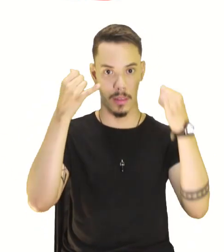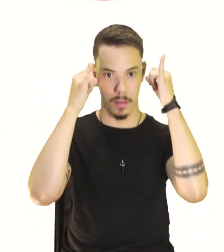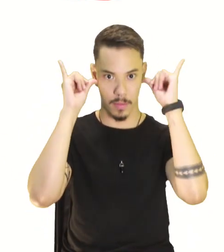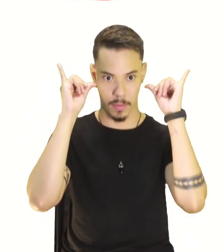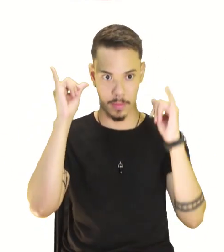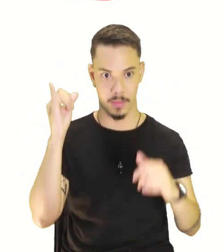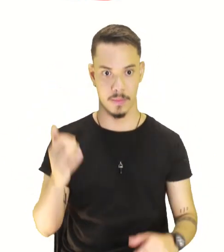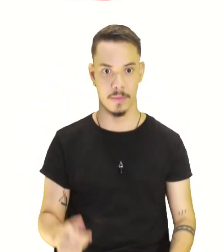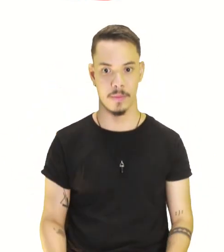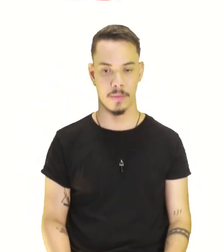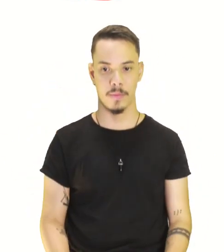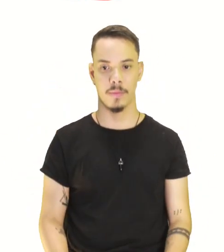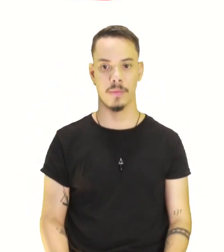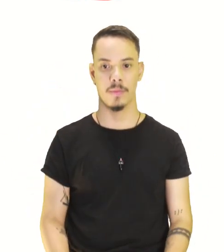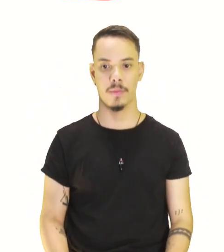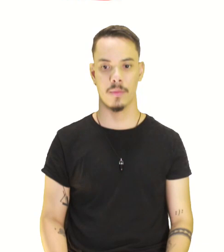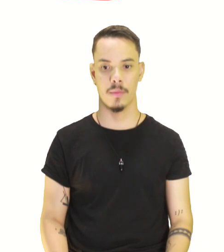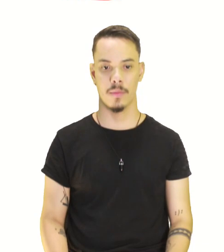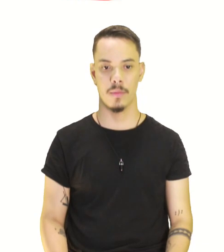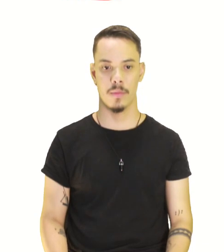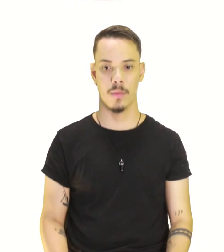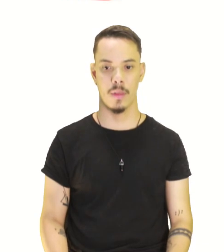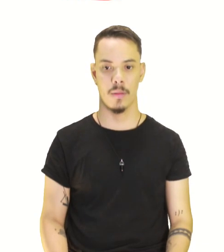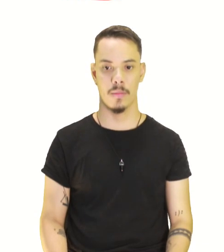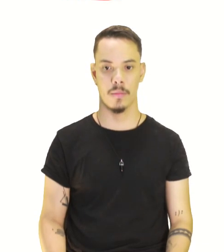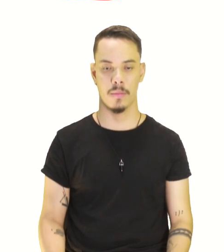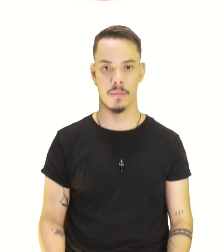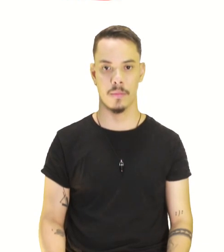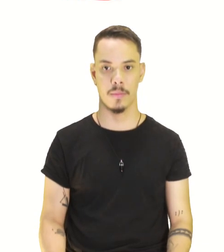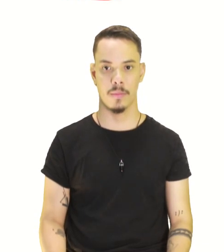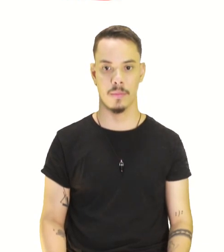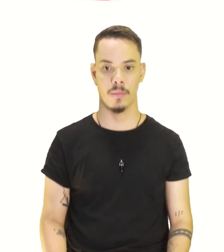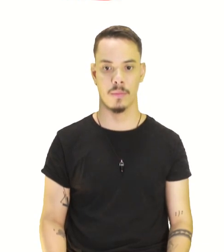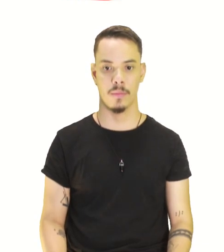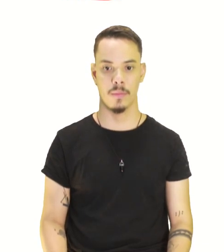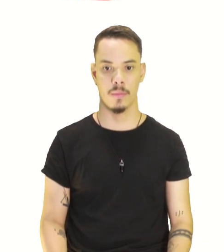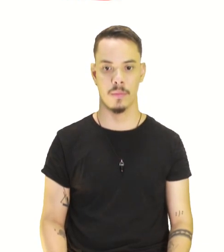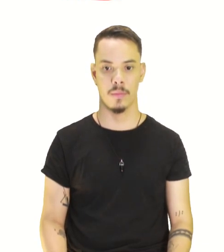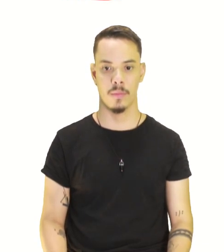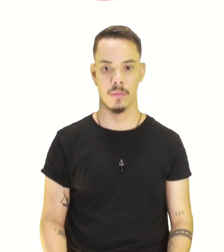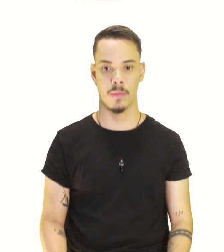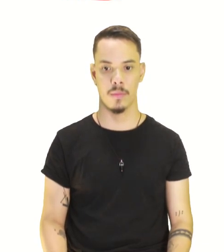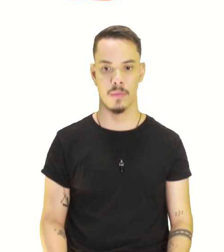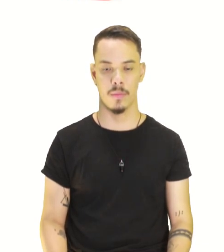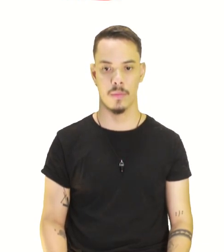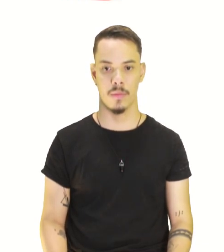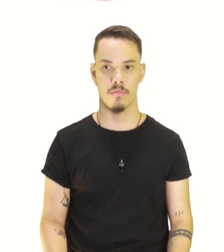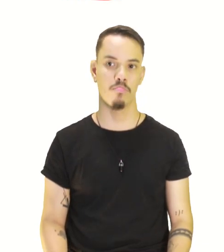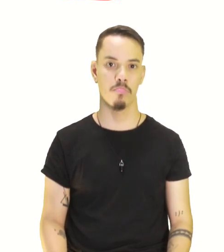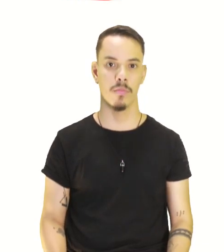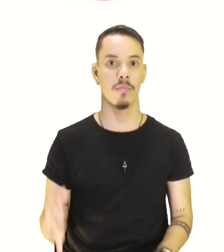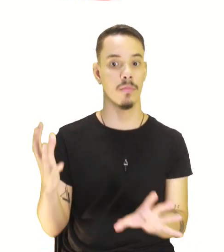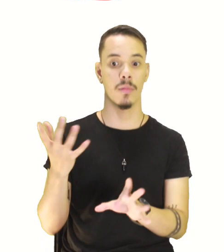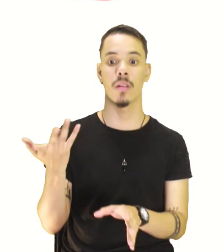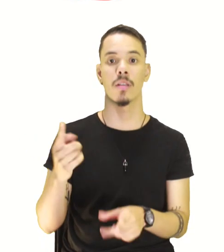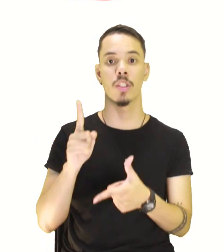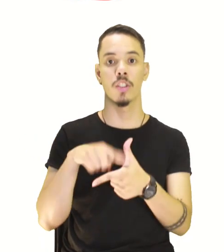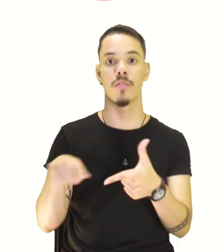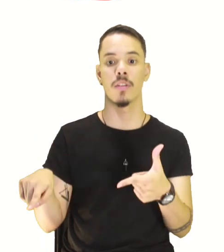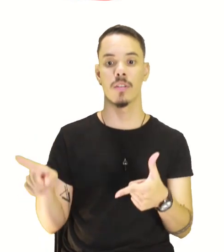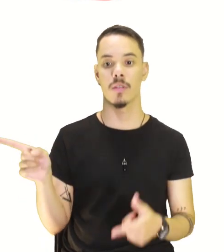lá? Bom, 14 vai dar 2, sobra 4. 44 dá 8. Né? Sobra 4, 40.